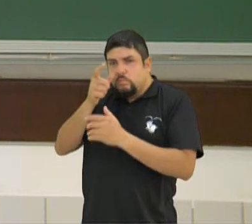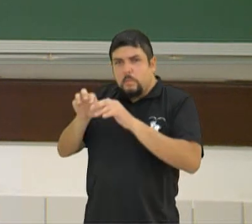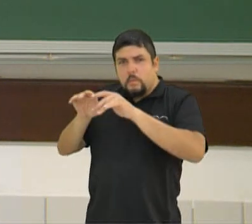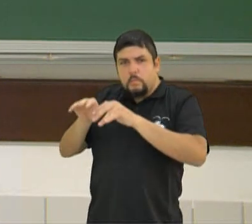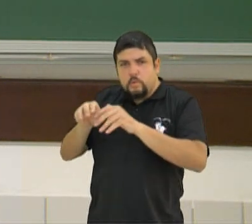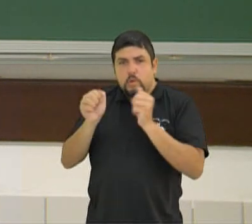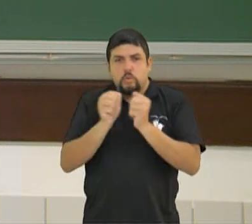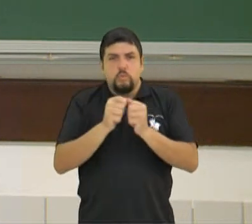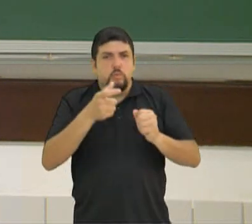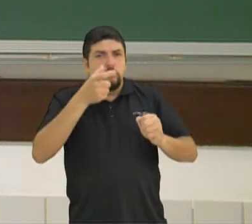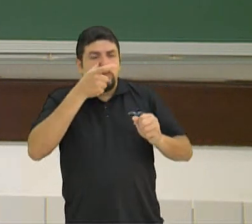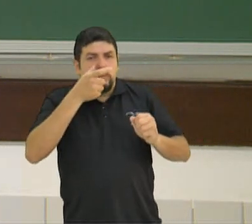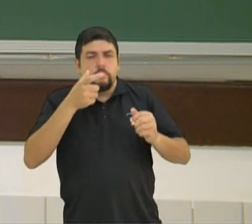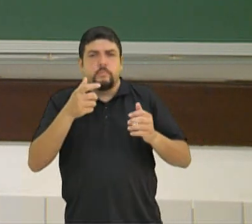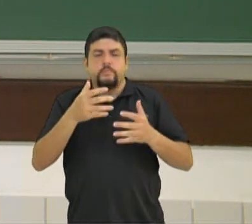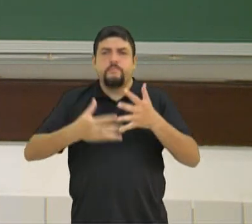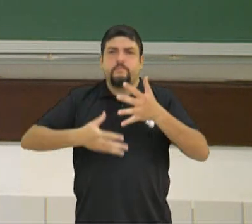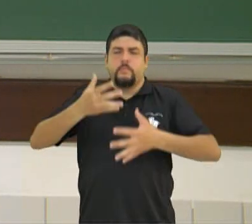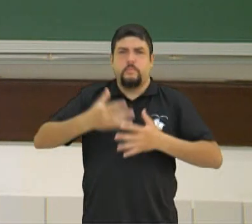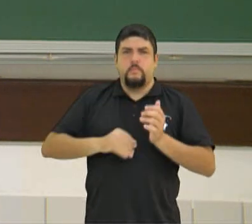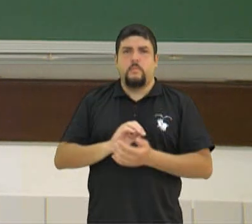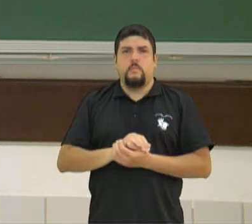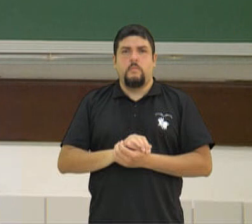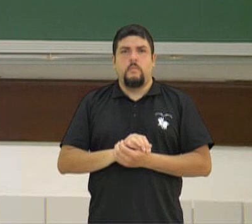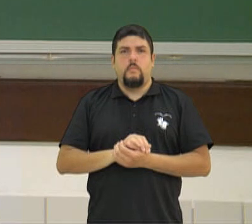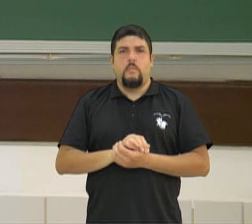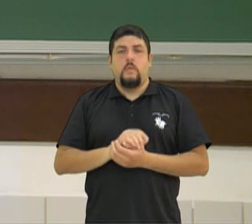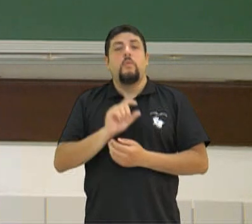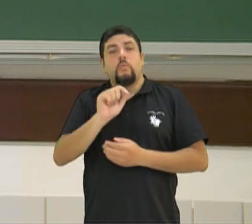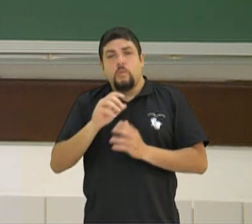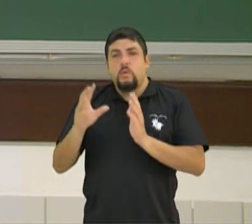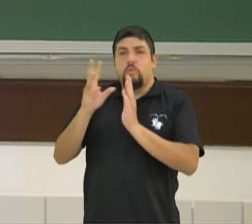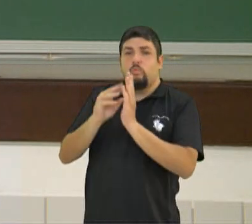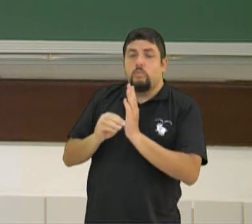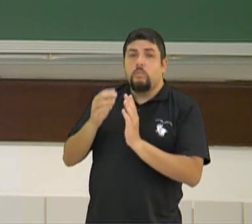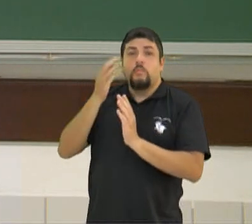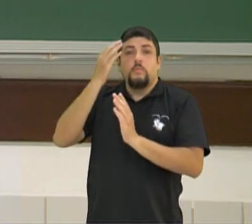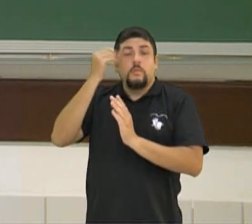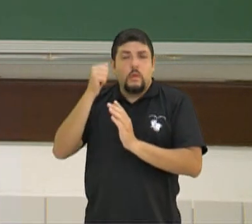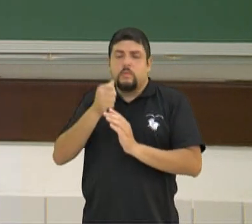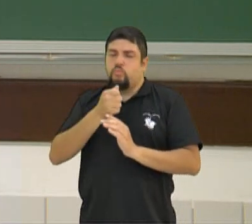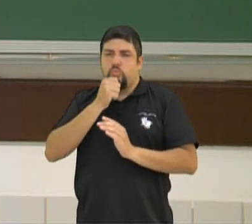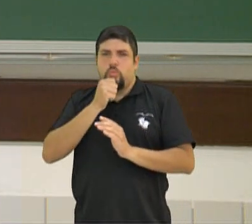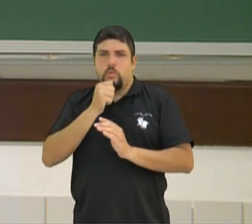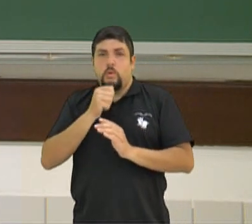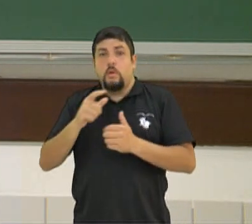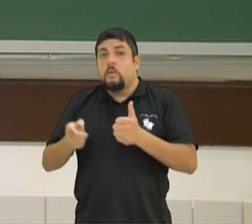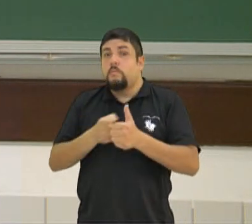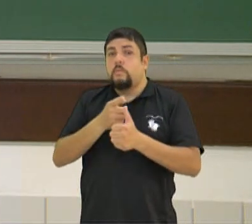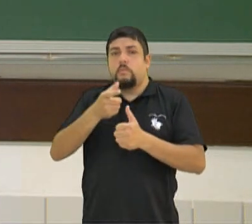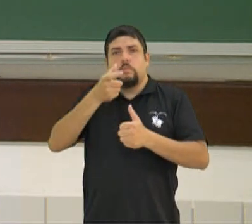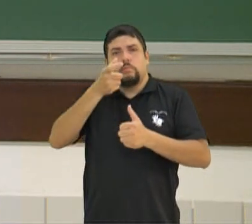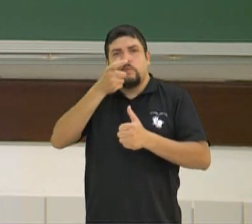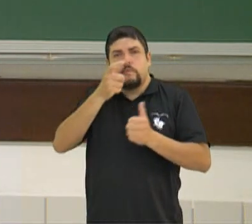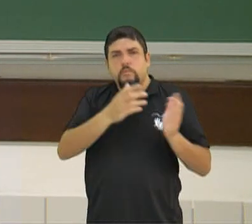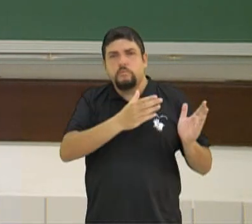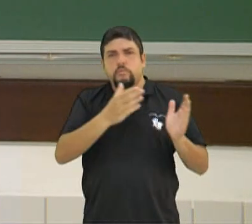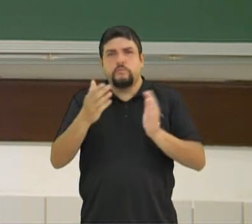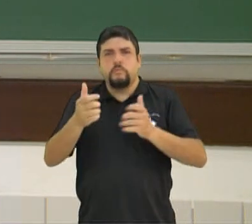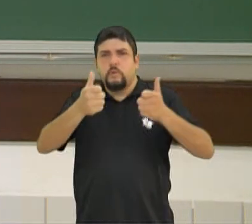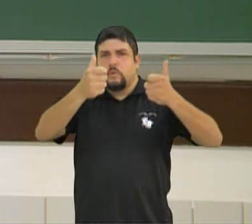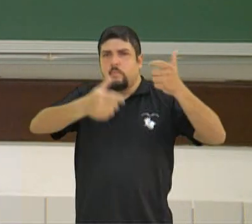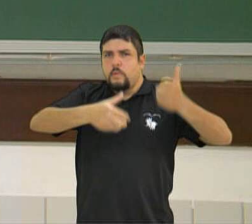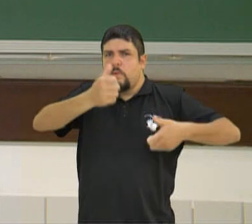a aula, porque daí você não tem ainda domínio do conteúdo, não viu as explicações e você erra. Dessa forma, o teu professor